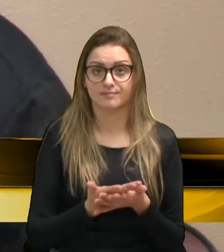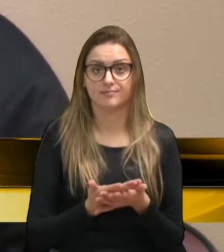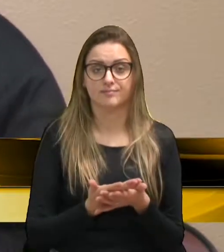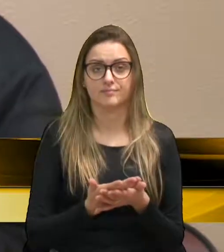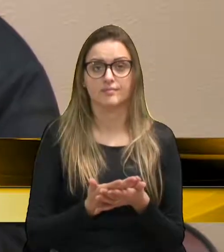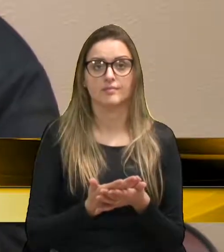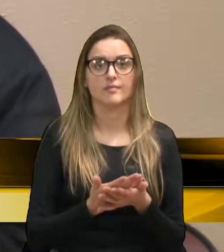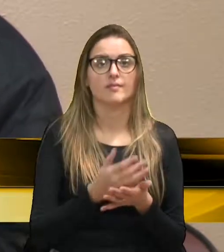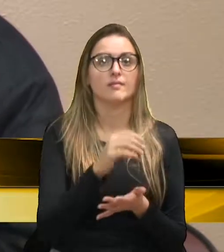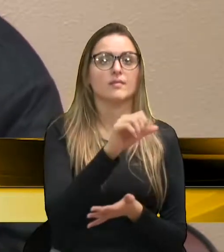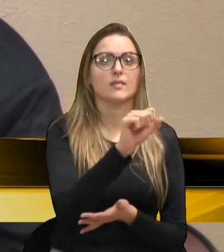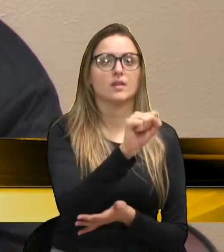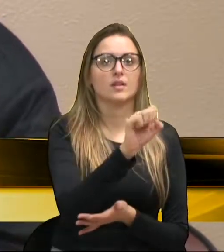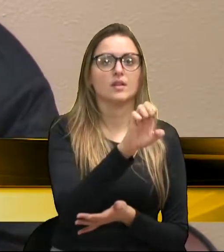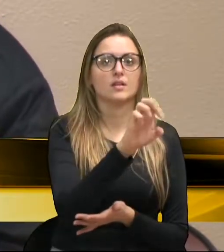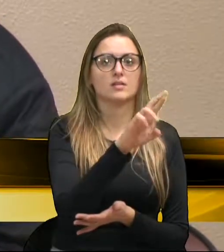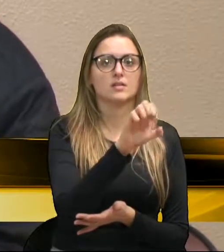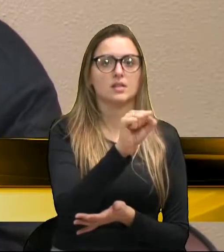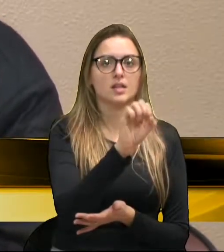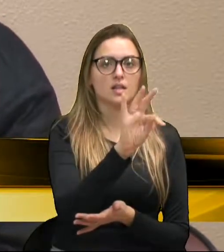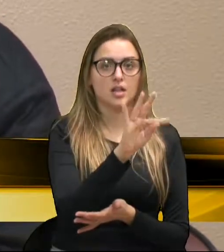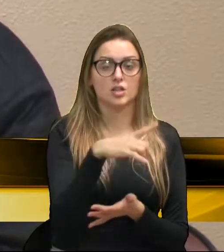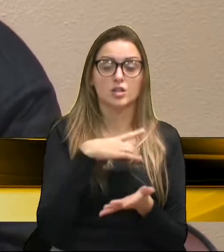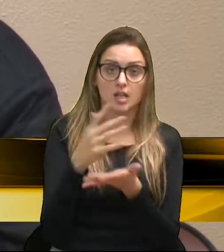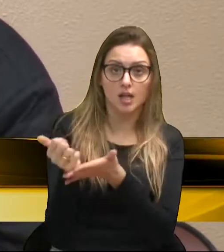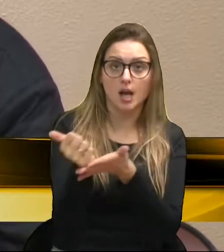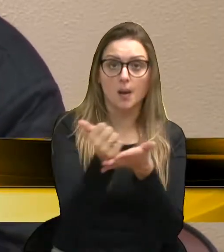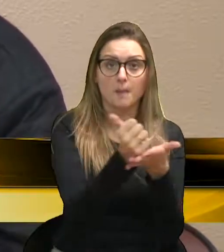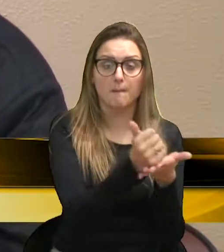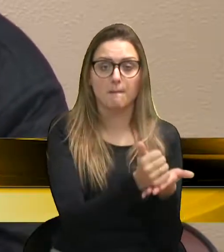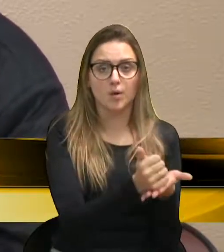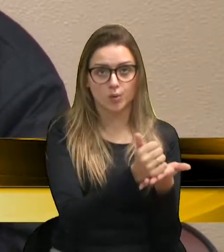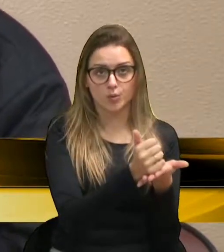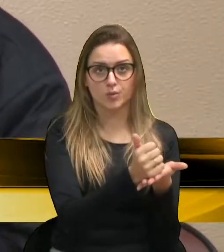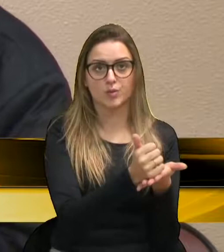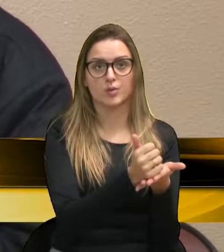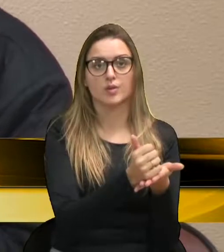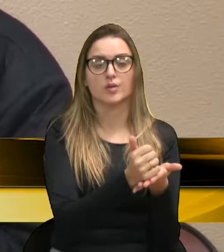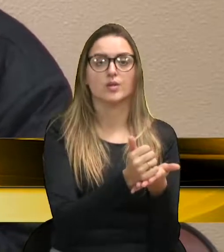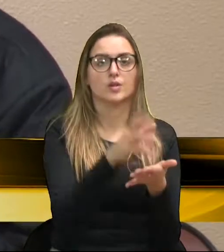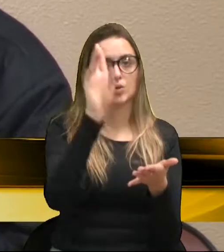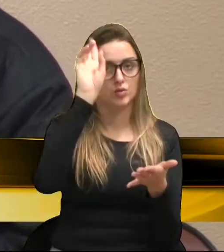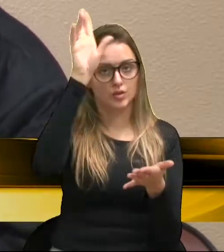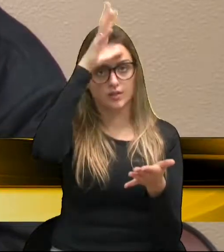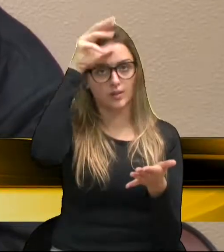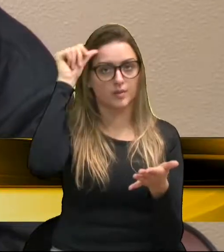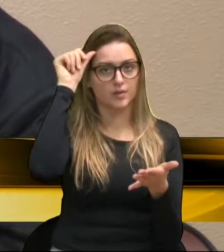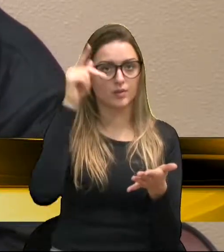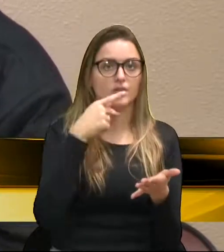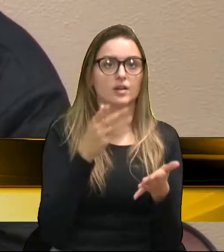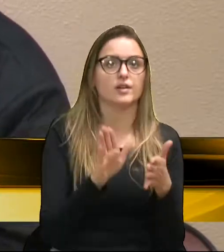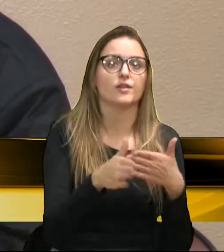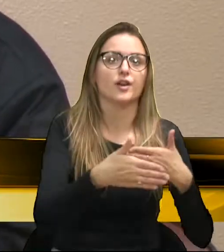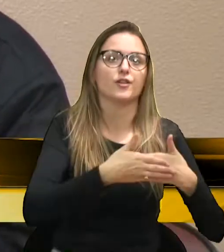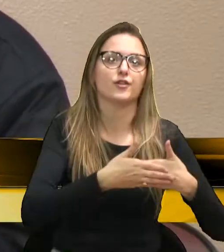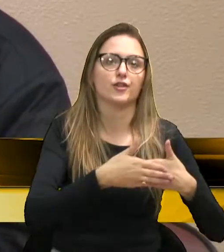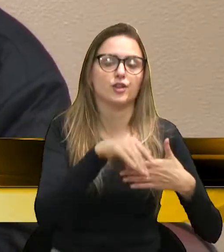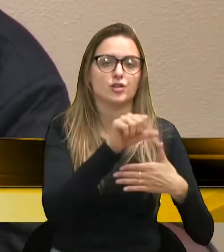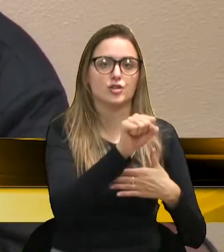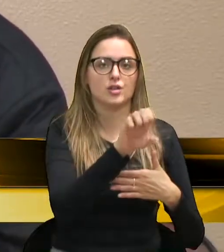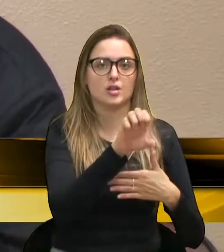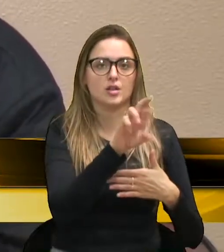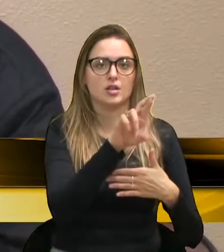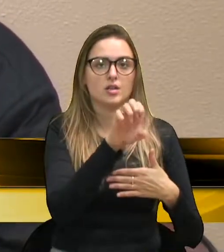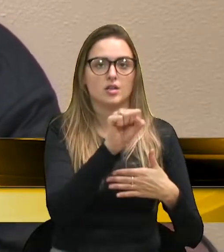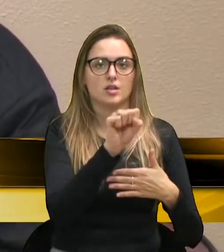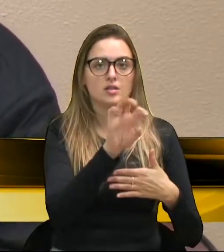O Sereste tem um aporte no Sereste. É importante dizer que o prefeito está dizendo que vai fechar o Sereste,